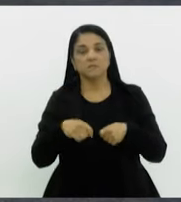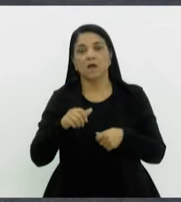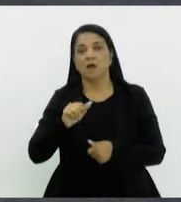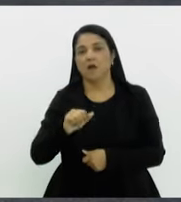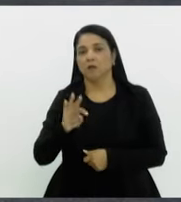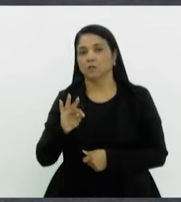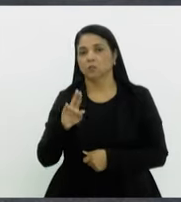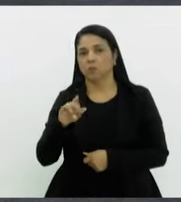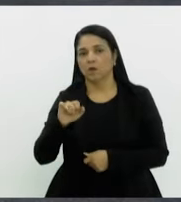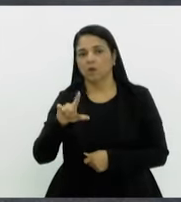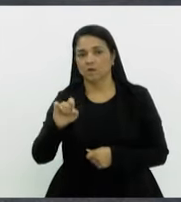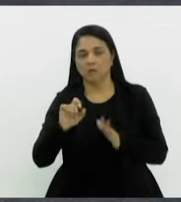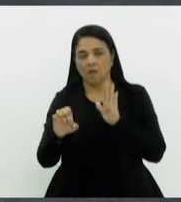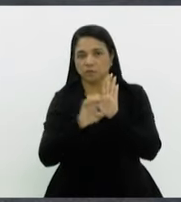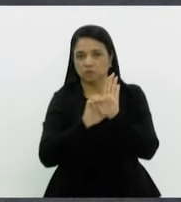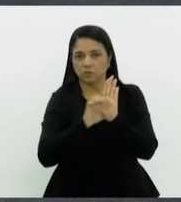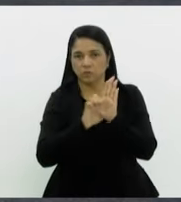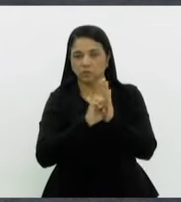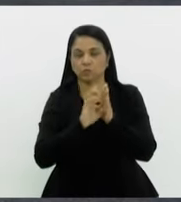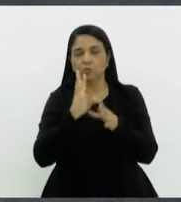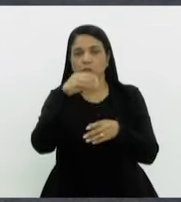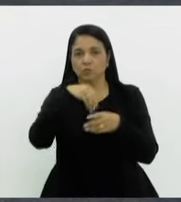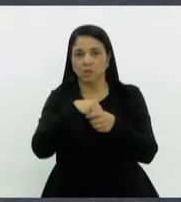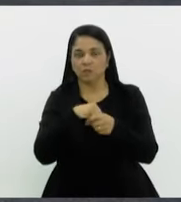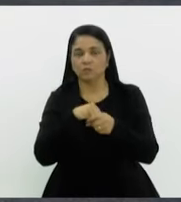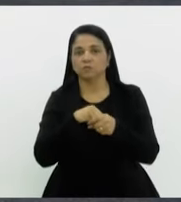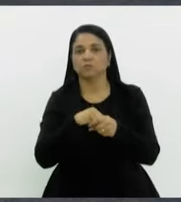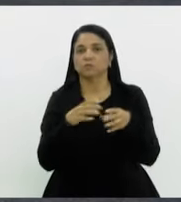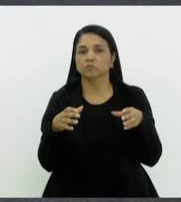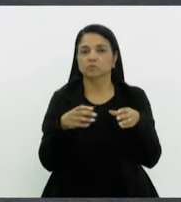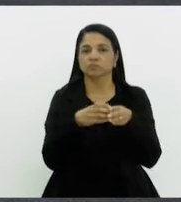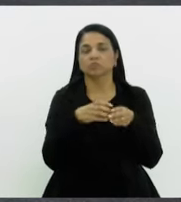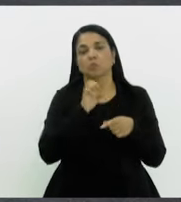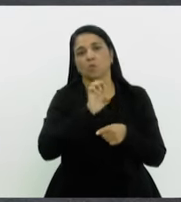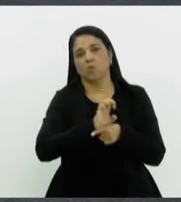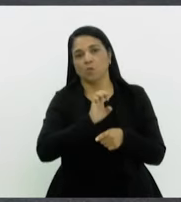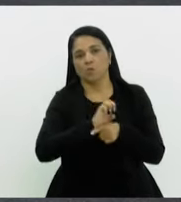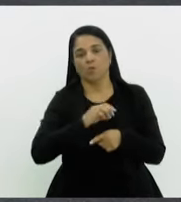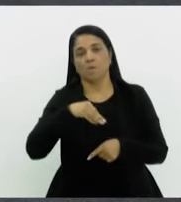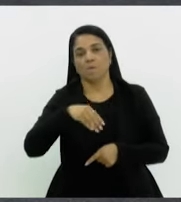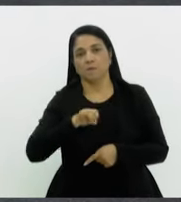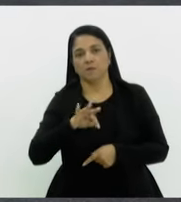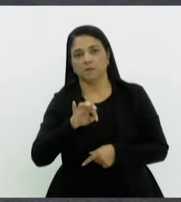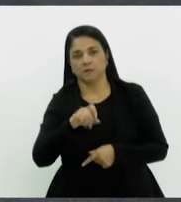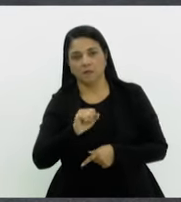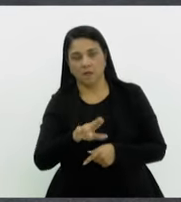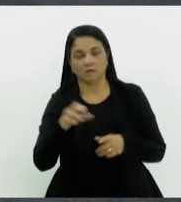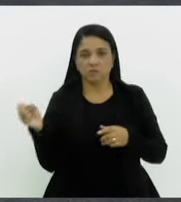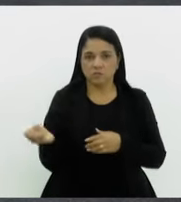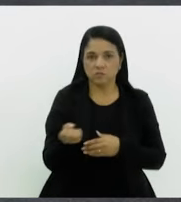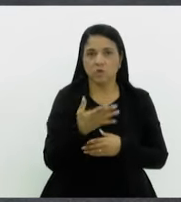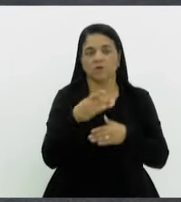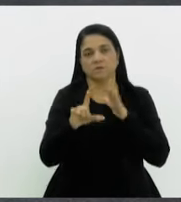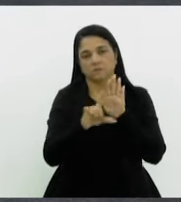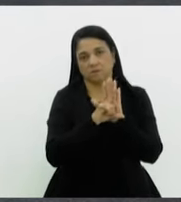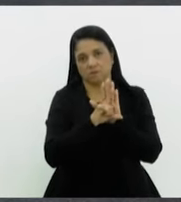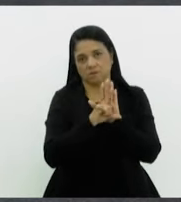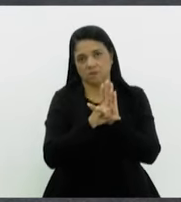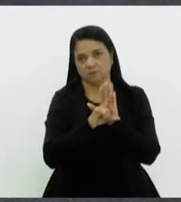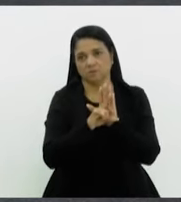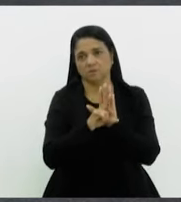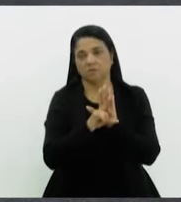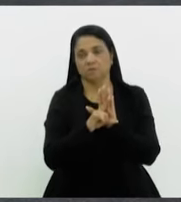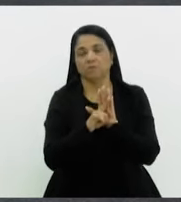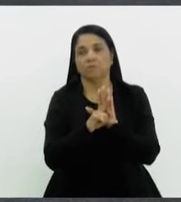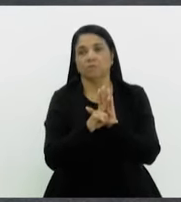os estatutos das corporações militares estaduais em relação a essas inovações legislativas.